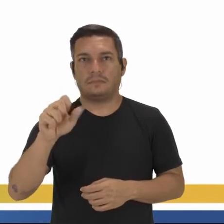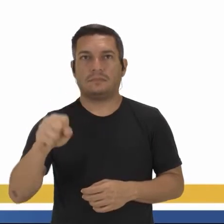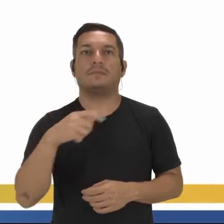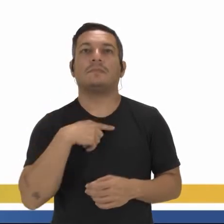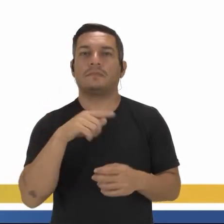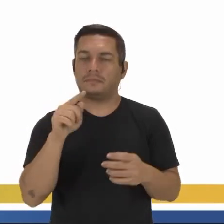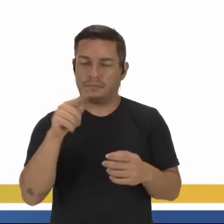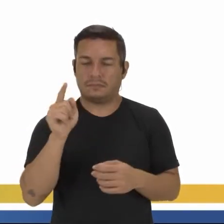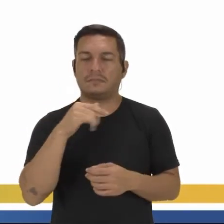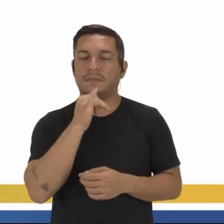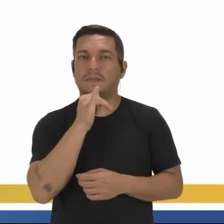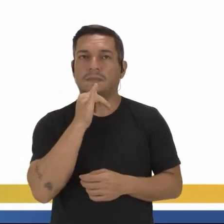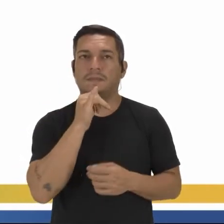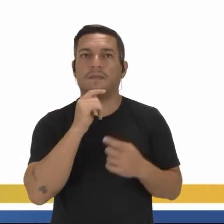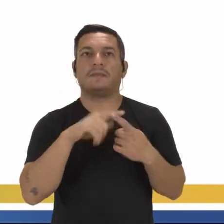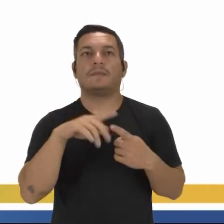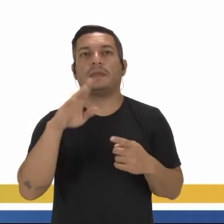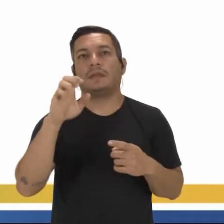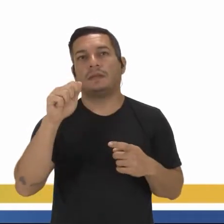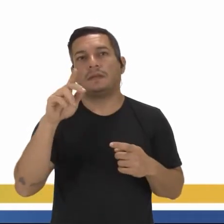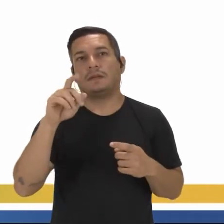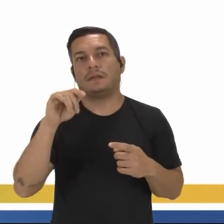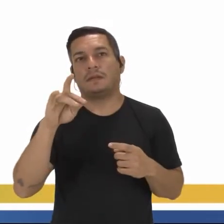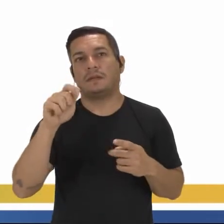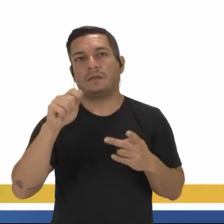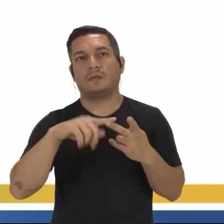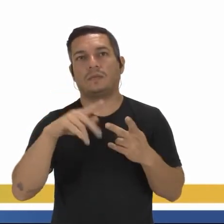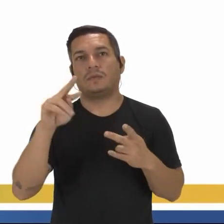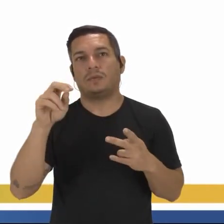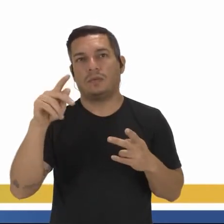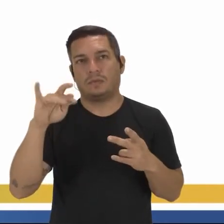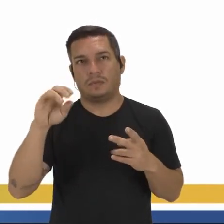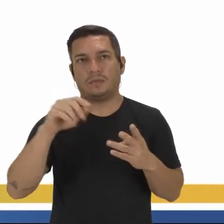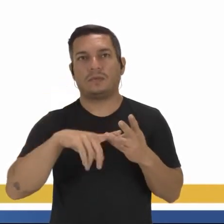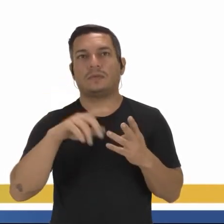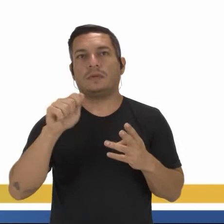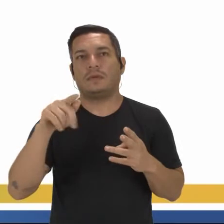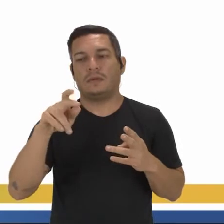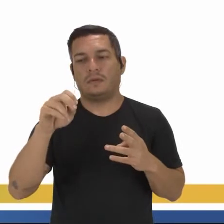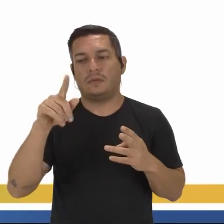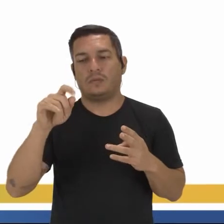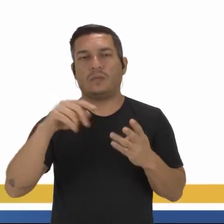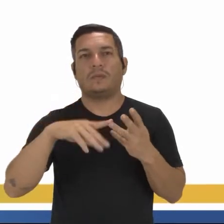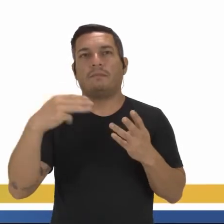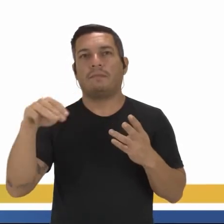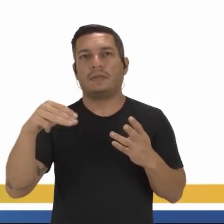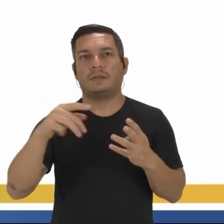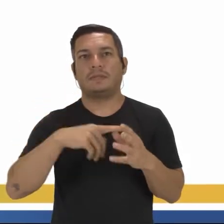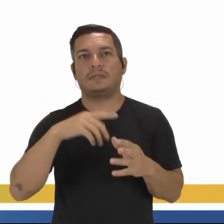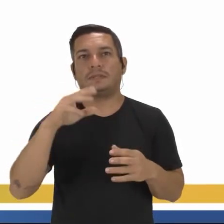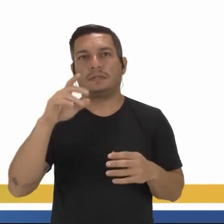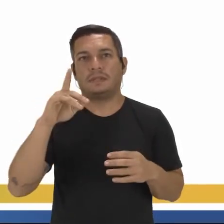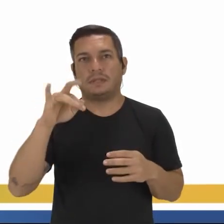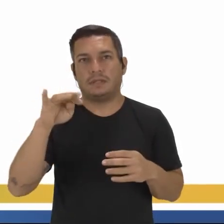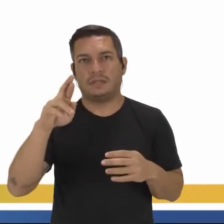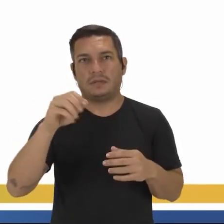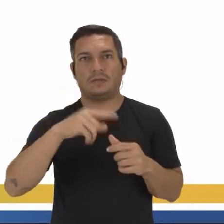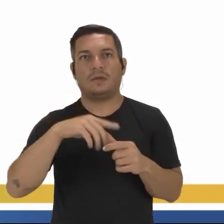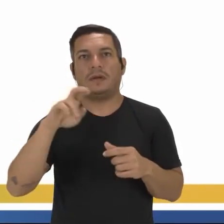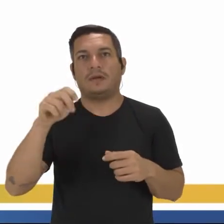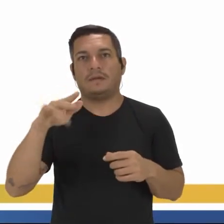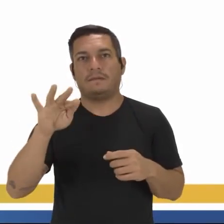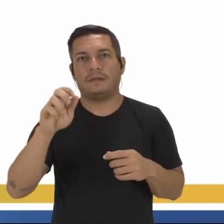acentua. Exemplos: escândalo, trópicos, ângulo, matemática, cilíndrico,